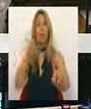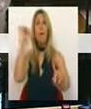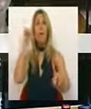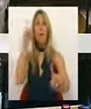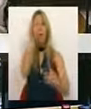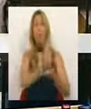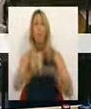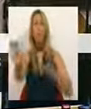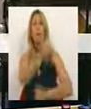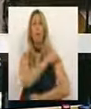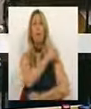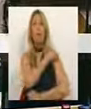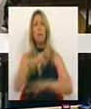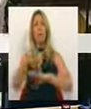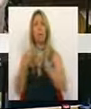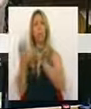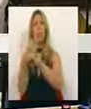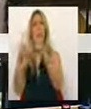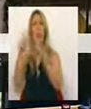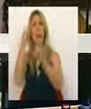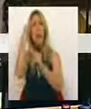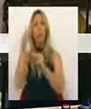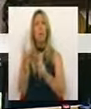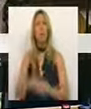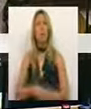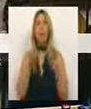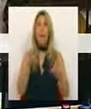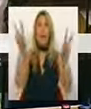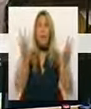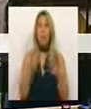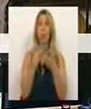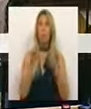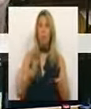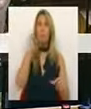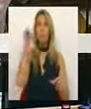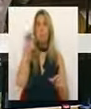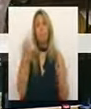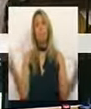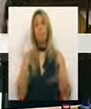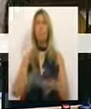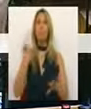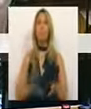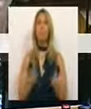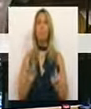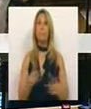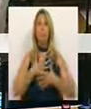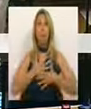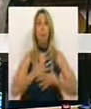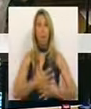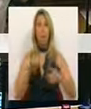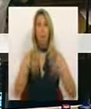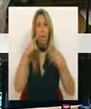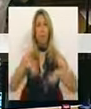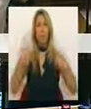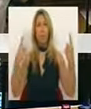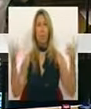para a habitação da Madeira. Este assunto não está resolvido e é por isso que a vontade aqui expressa